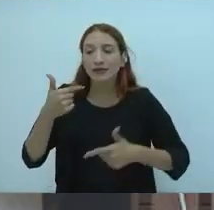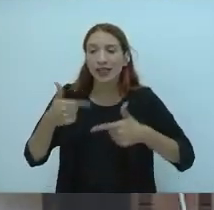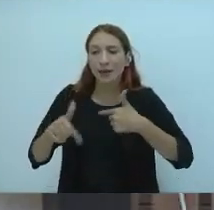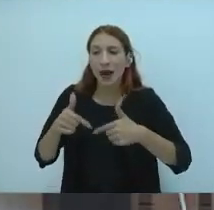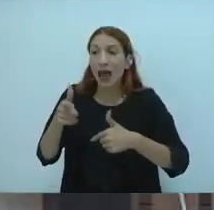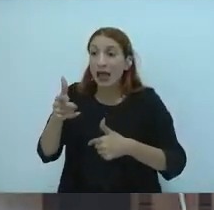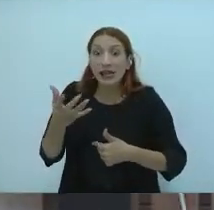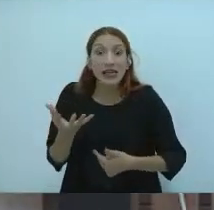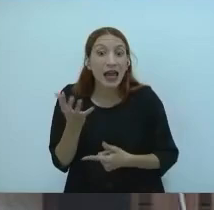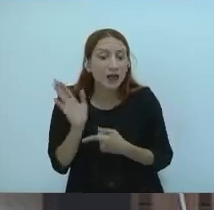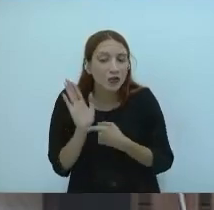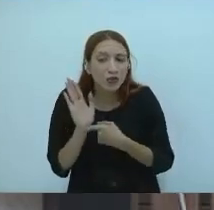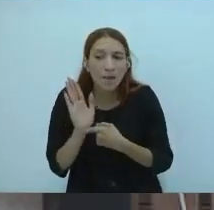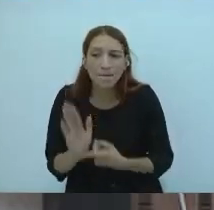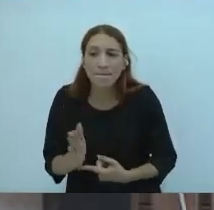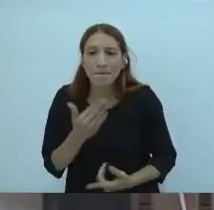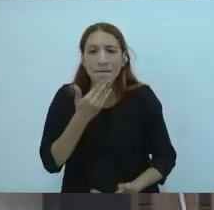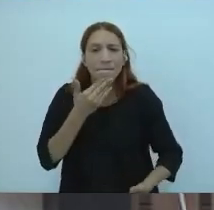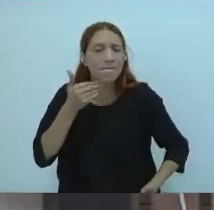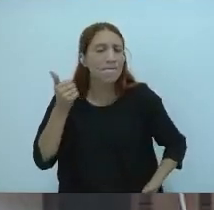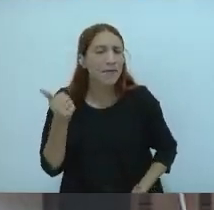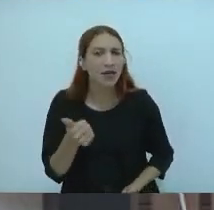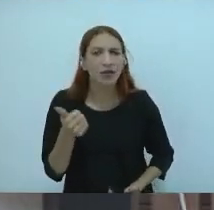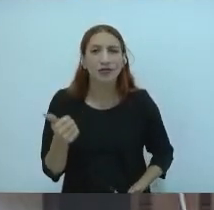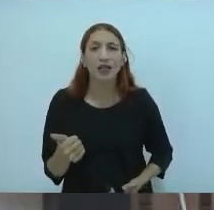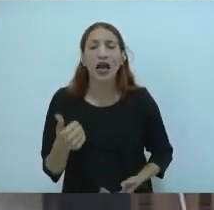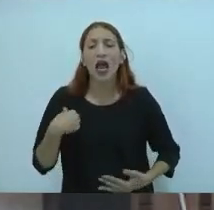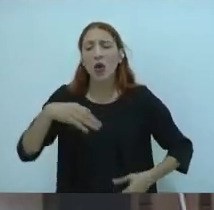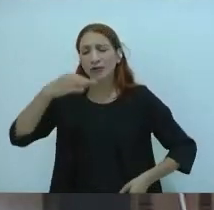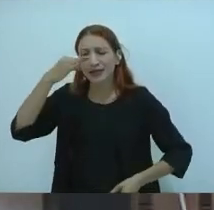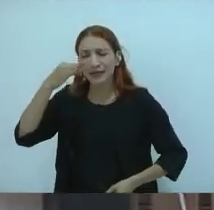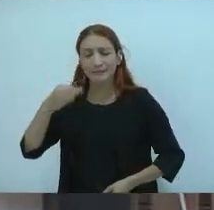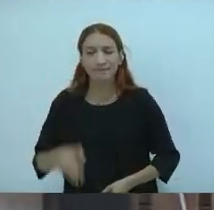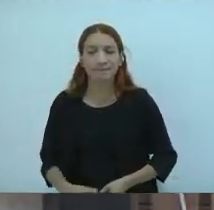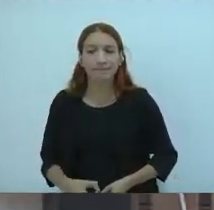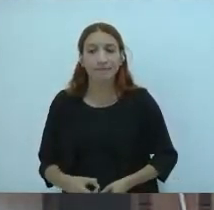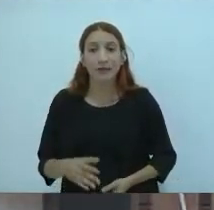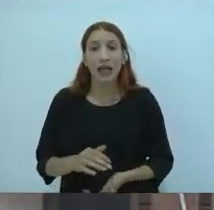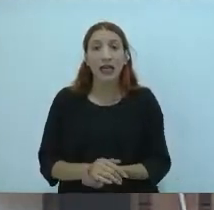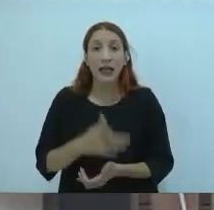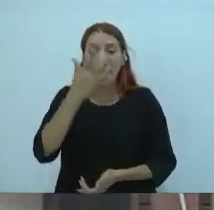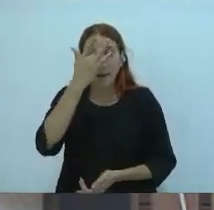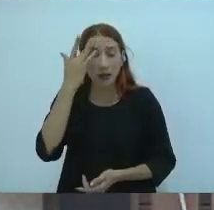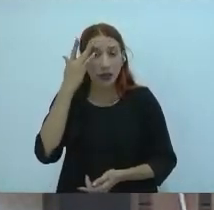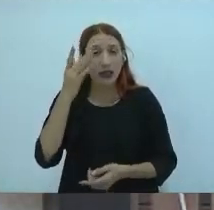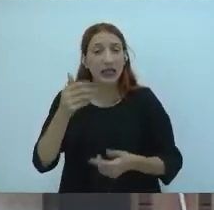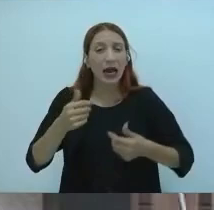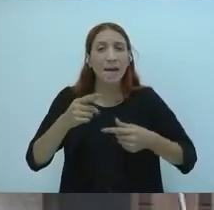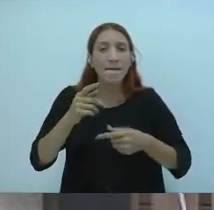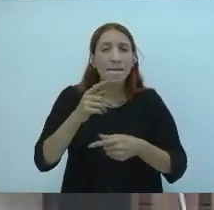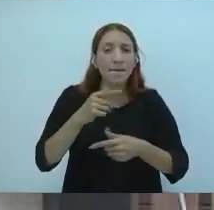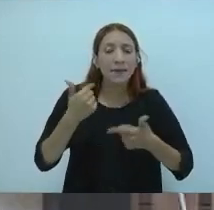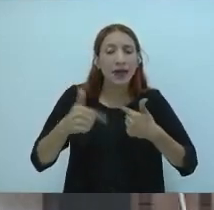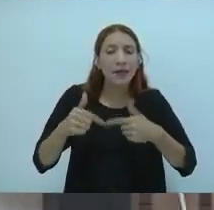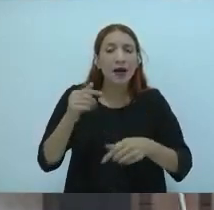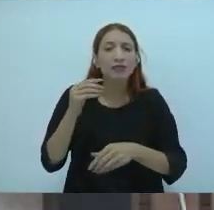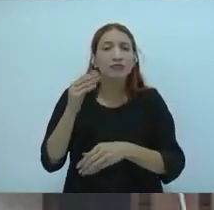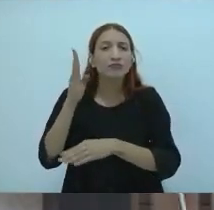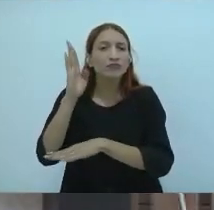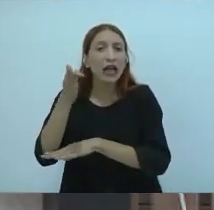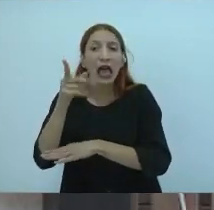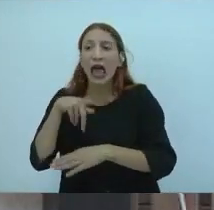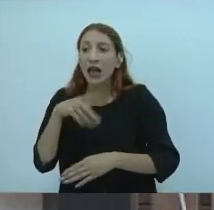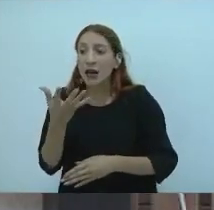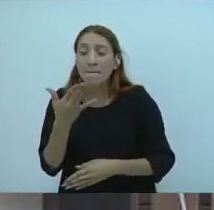senhora quer dar o melhor queer ser a melhor eu tenho certeza que o taxista quando trabalha ele quer ser o melhor